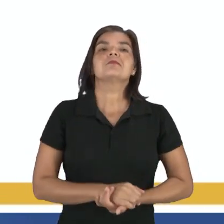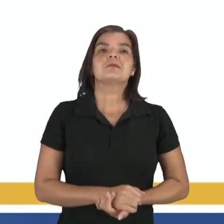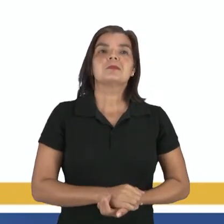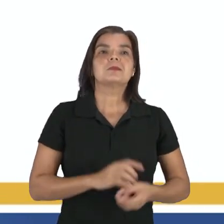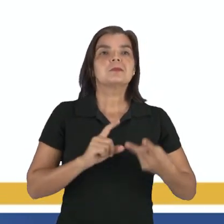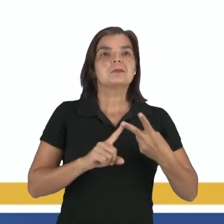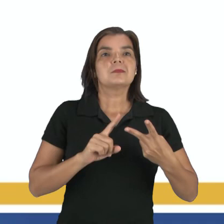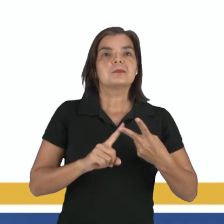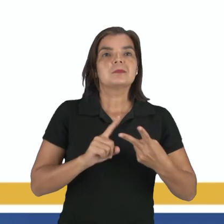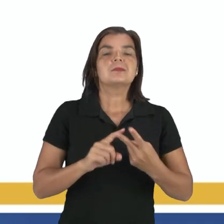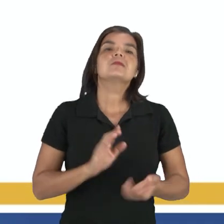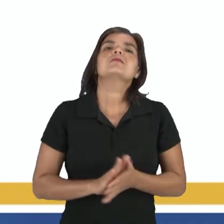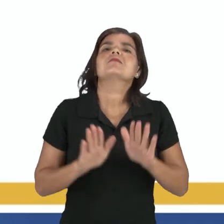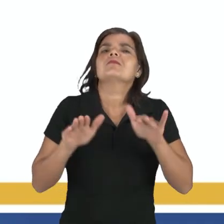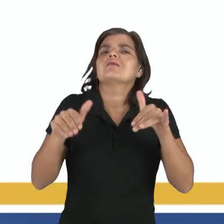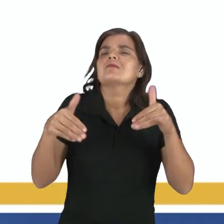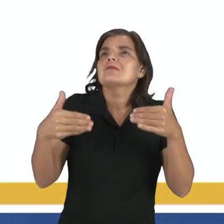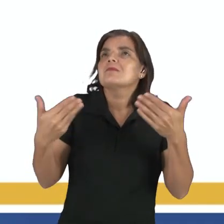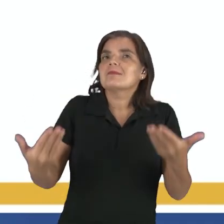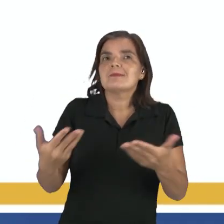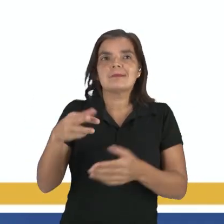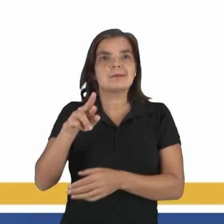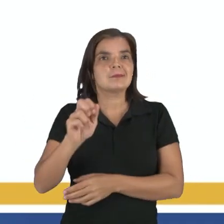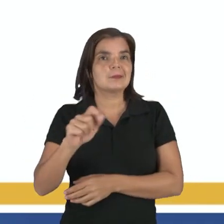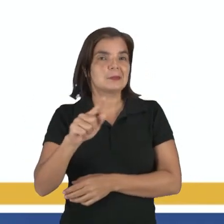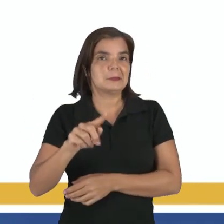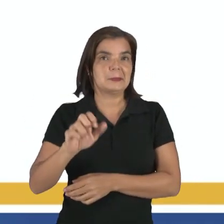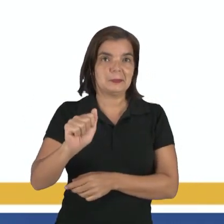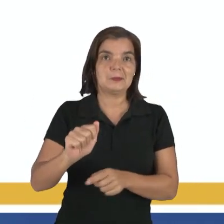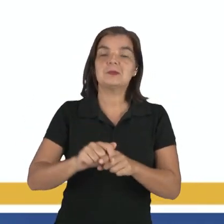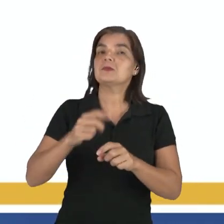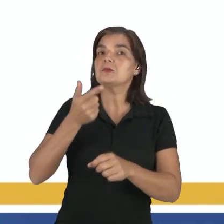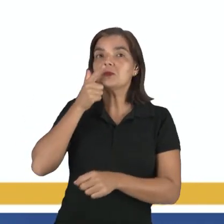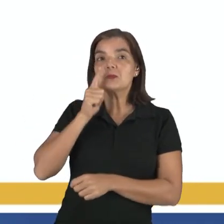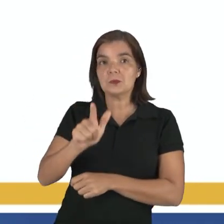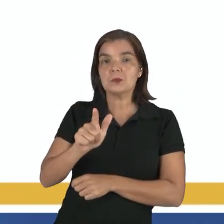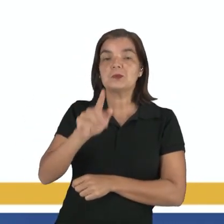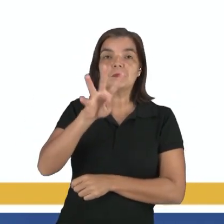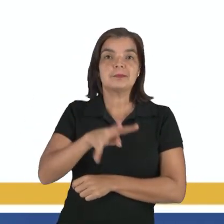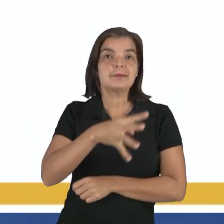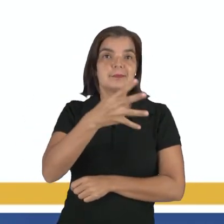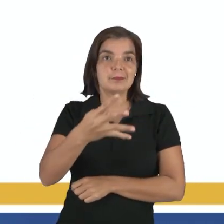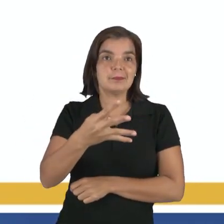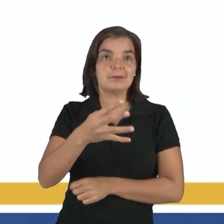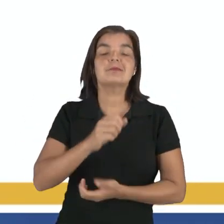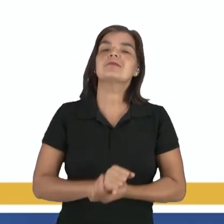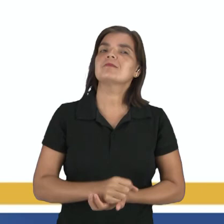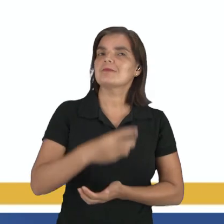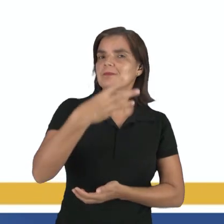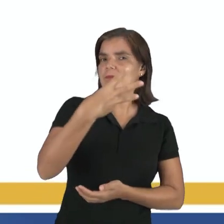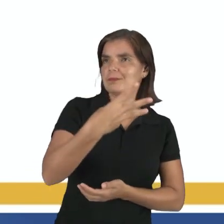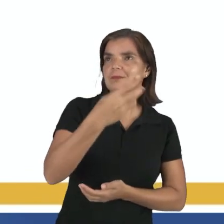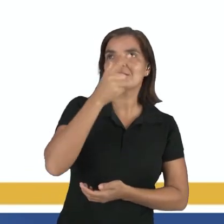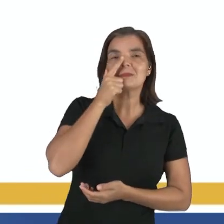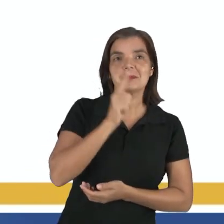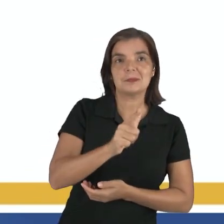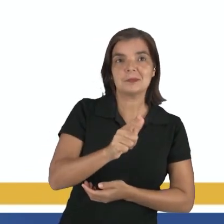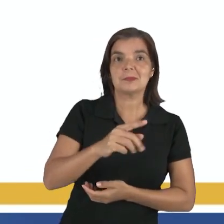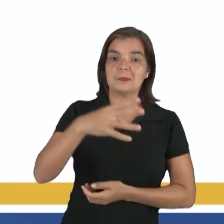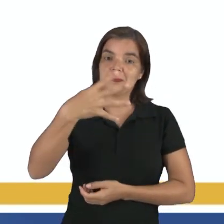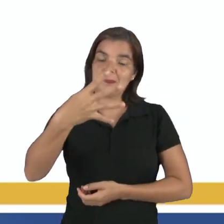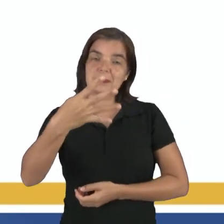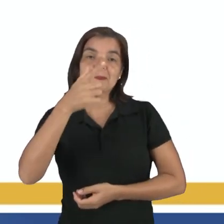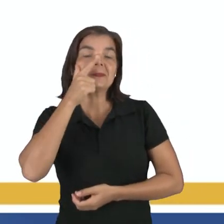no segundo ele vai dizer na letra B qual a razão entre os prêmios da tabela acima considerando